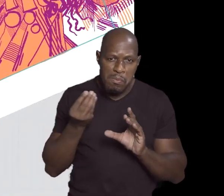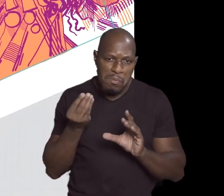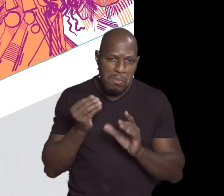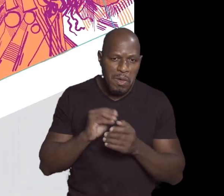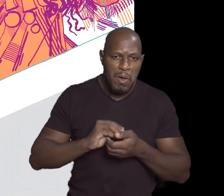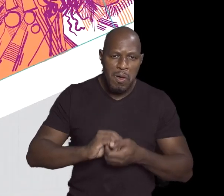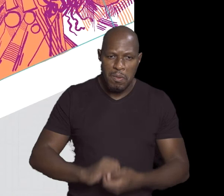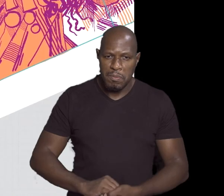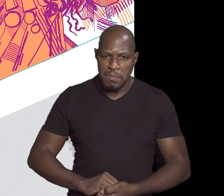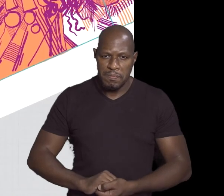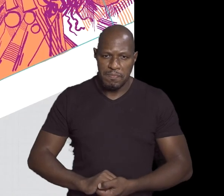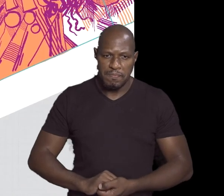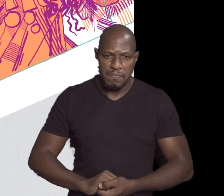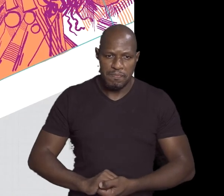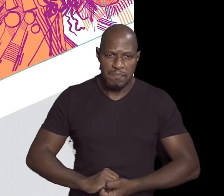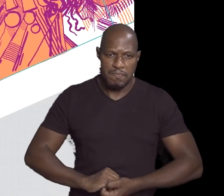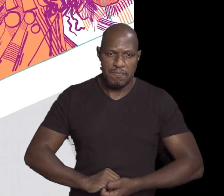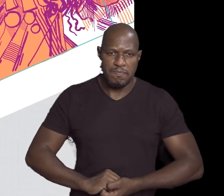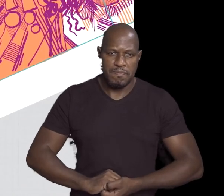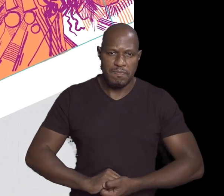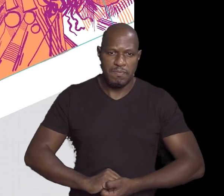Tudo.